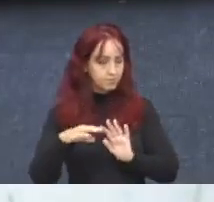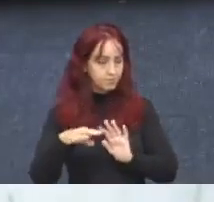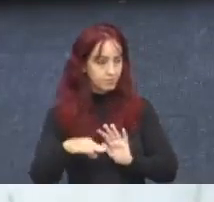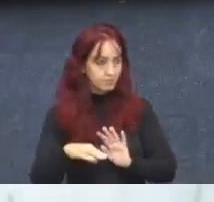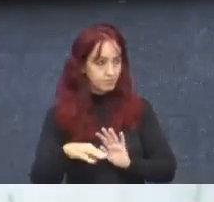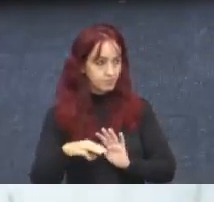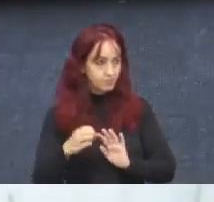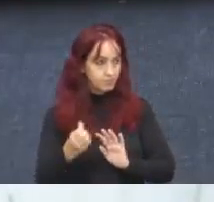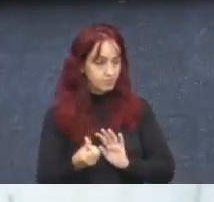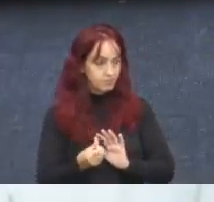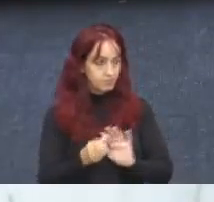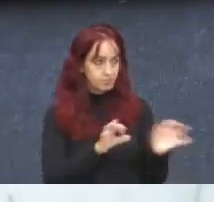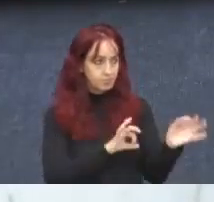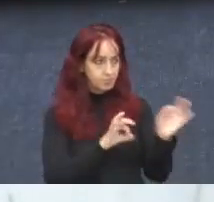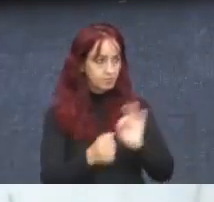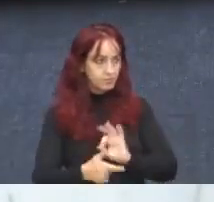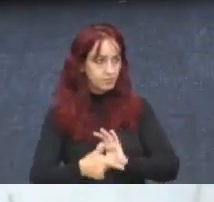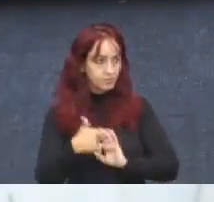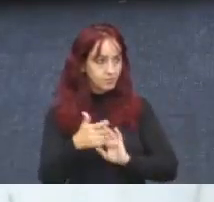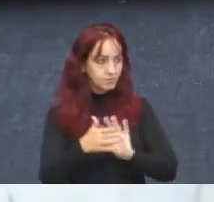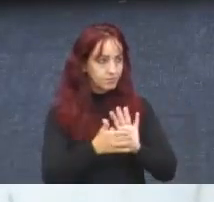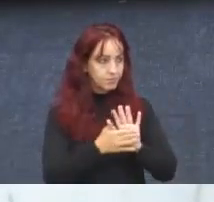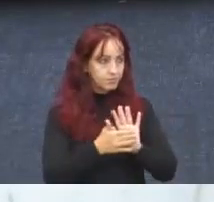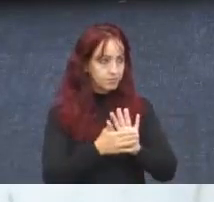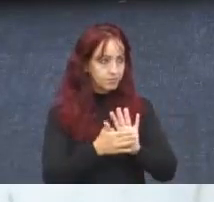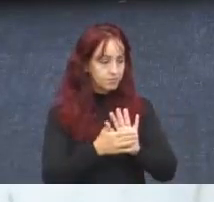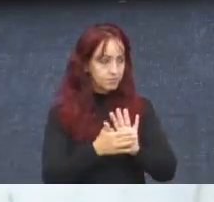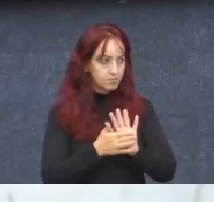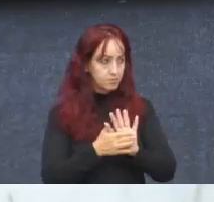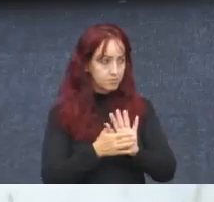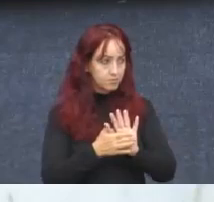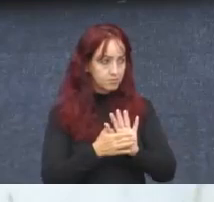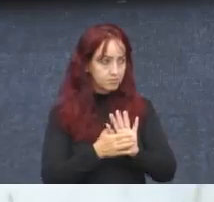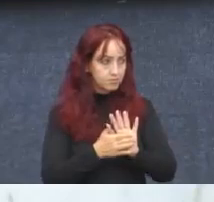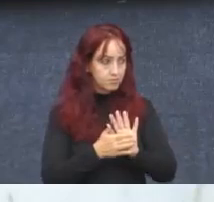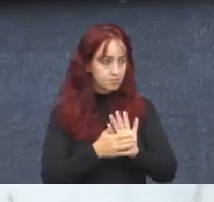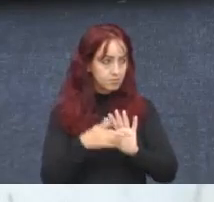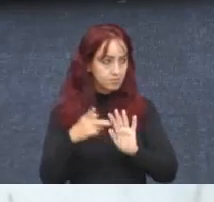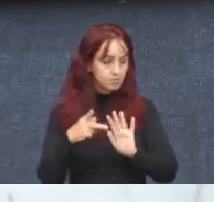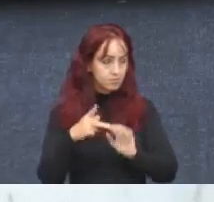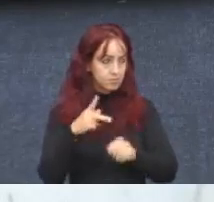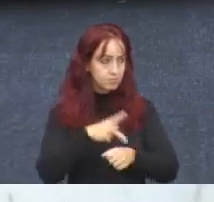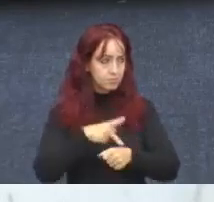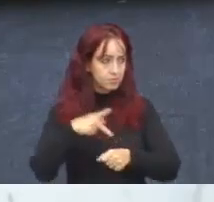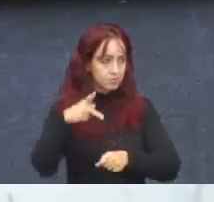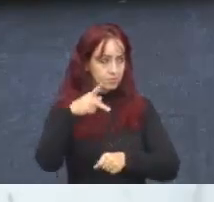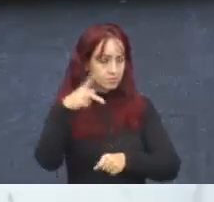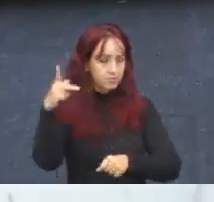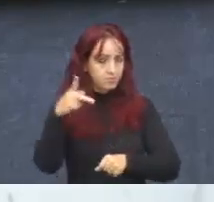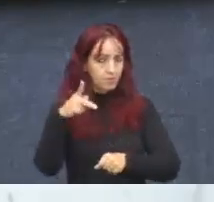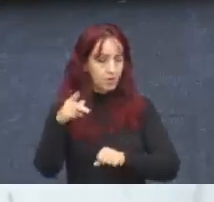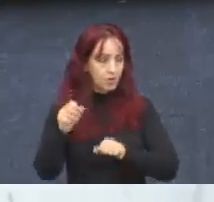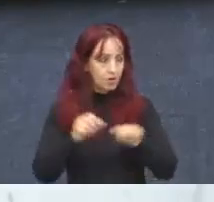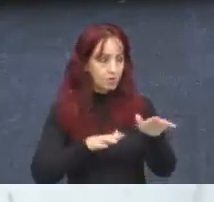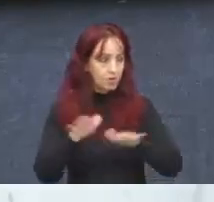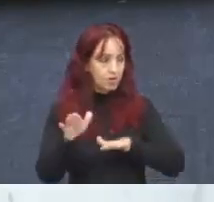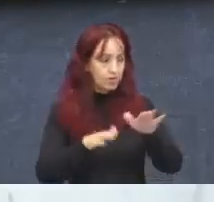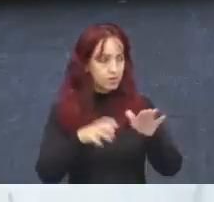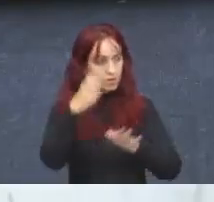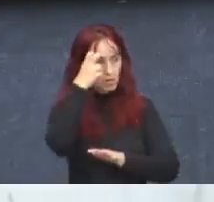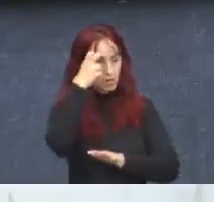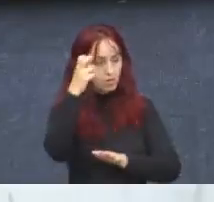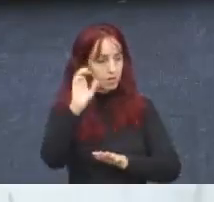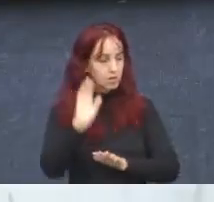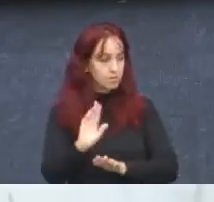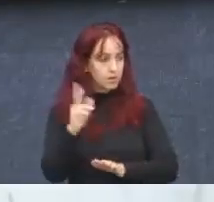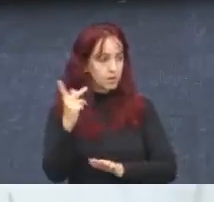496/23, segundo turno. Ementa, institui a jornada pascual enquanto manifestação cultural no município de